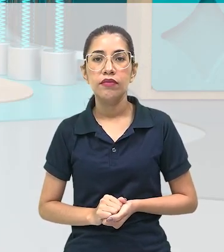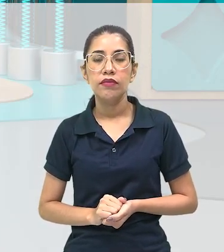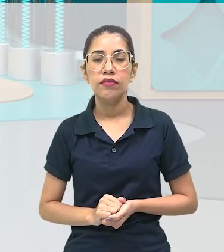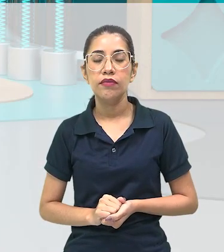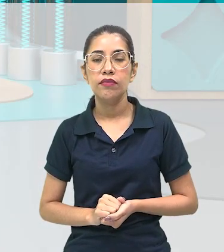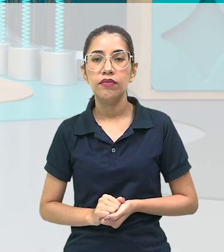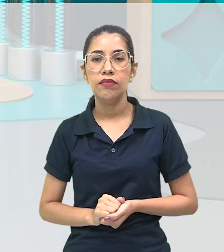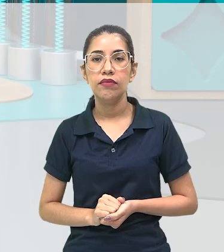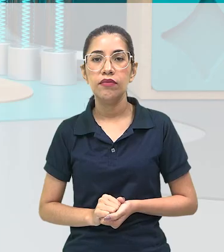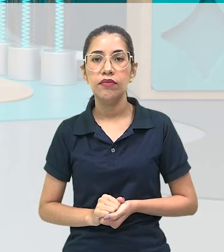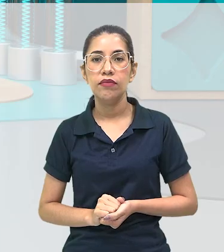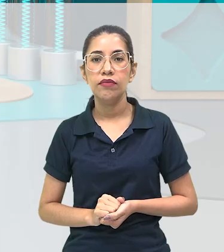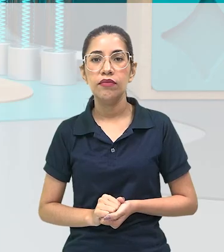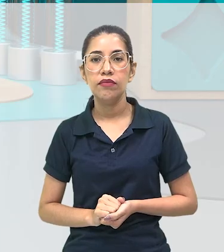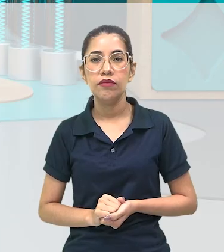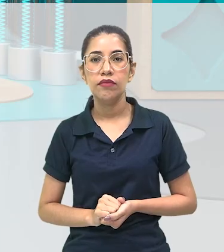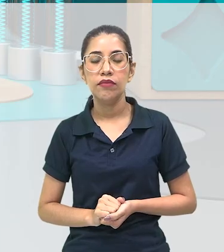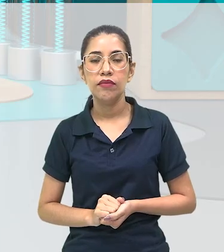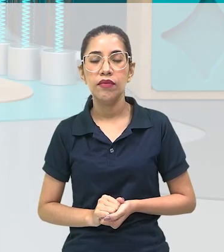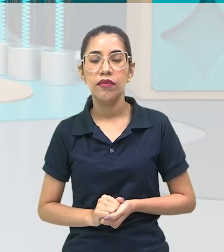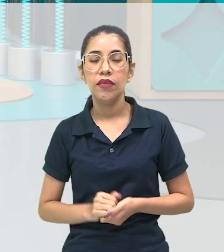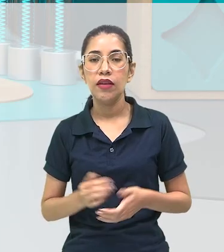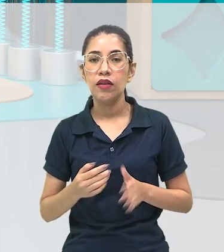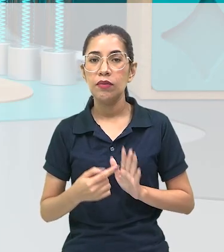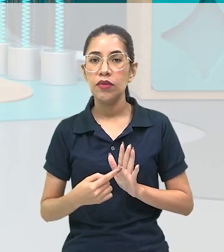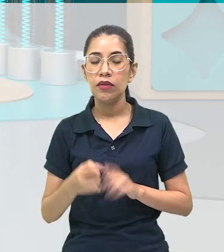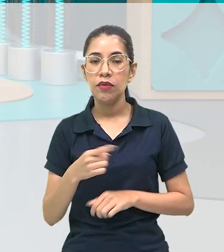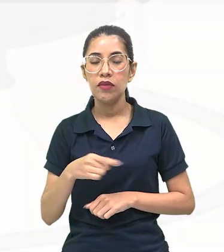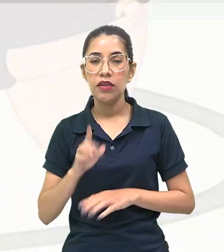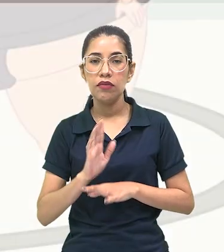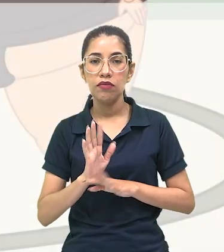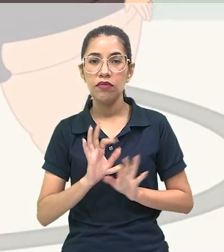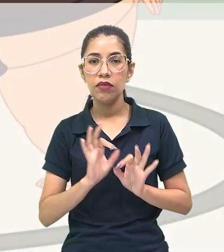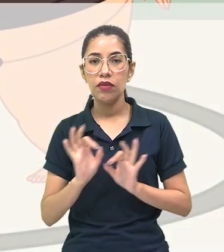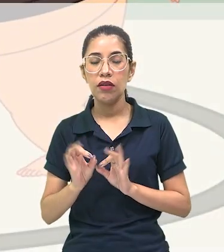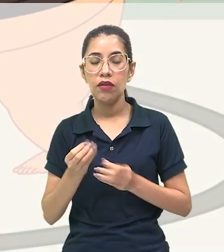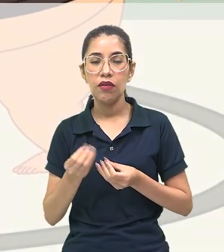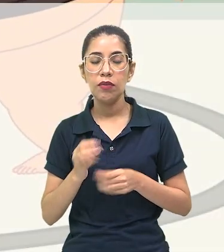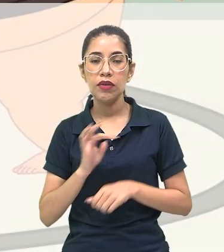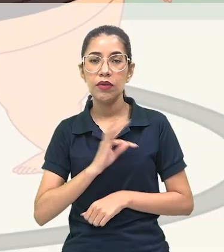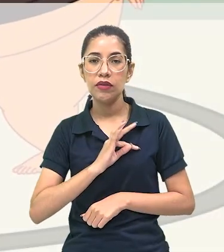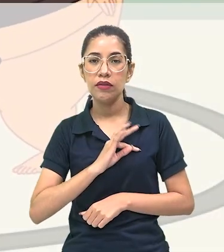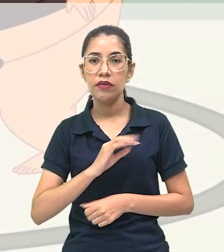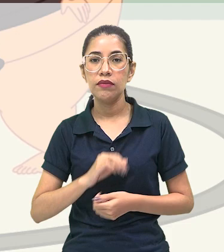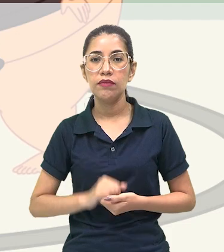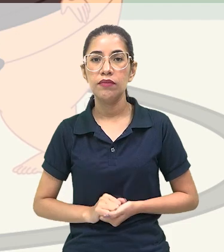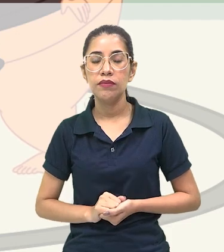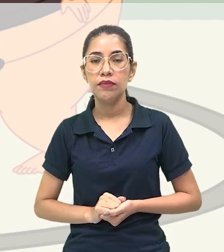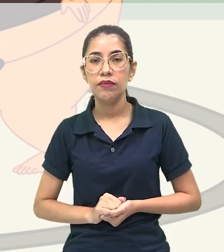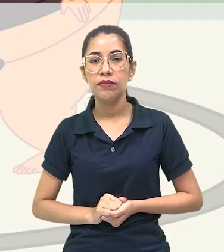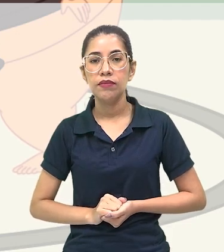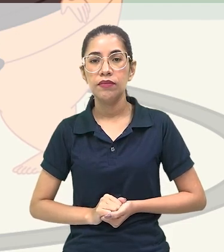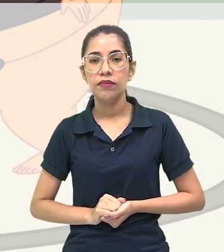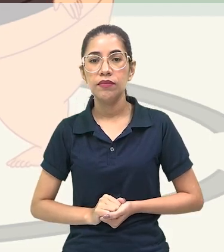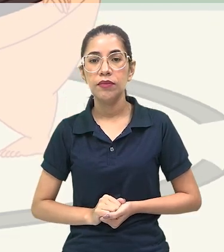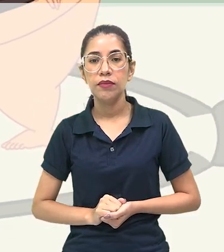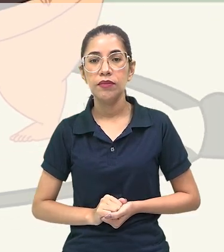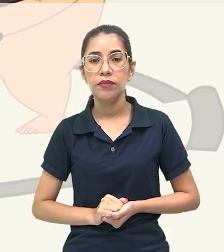Muito bem, então deixa eu mostrar para vocês aqui uma animação relacionada às técnicas deles.